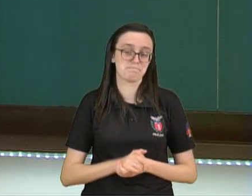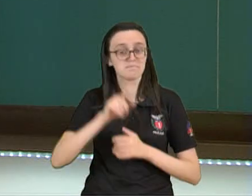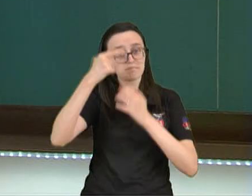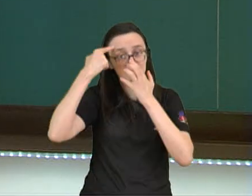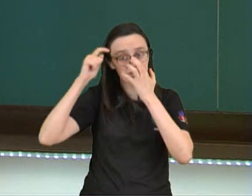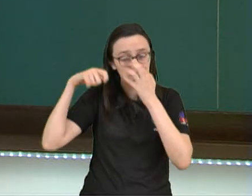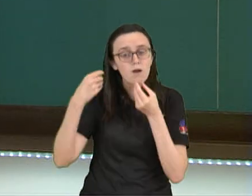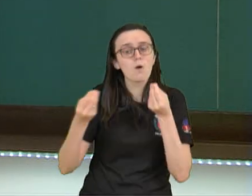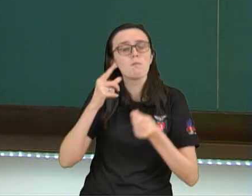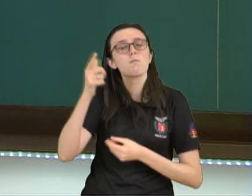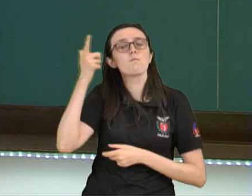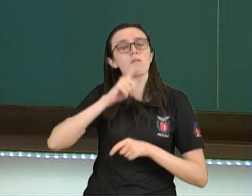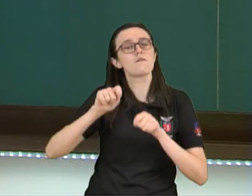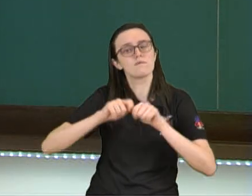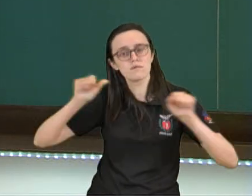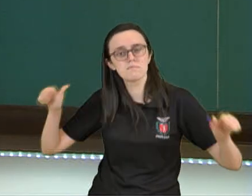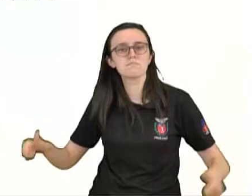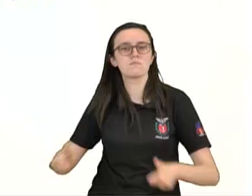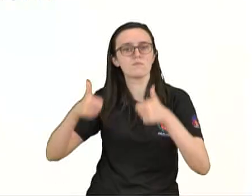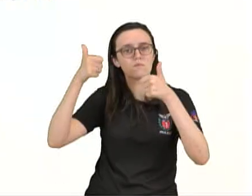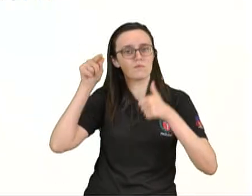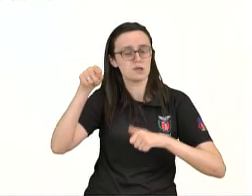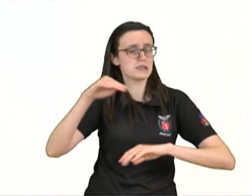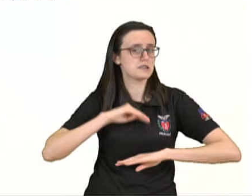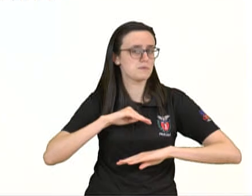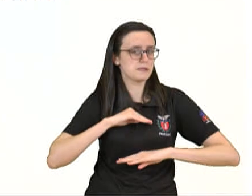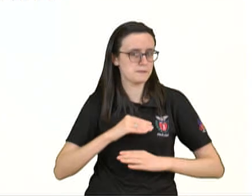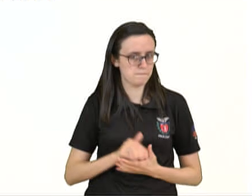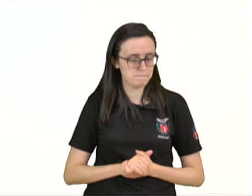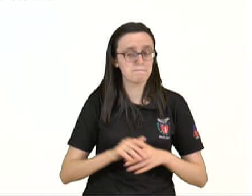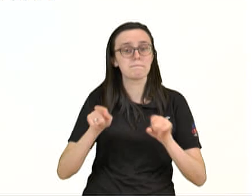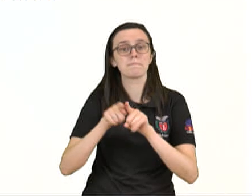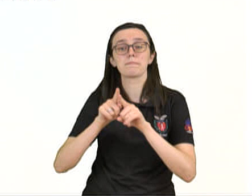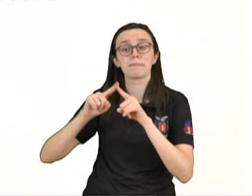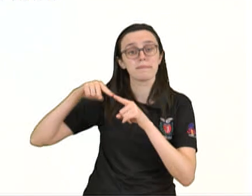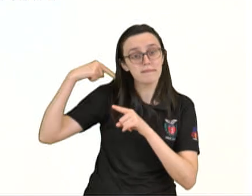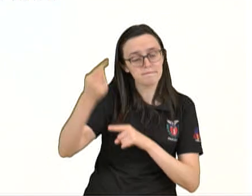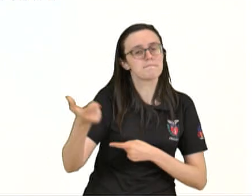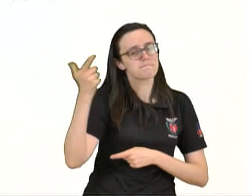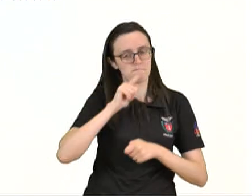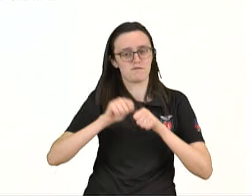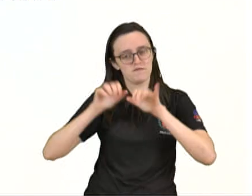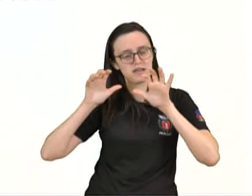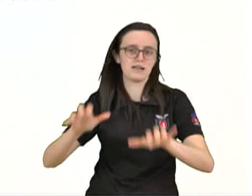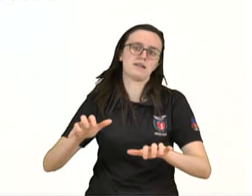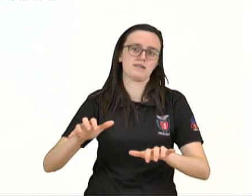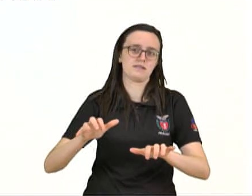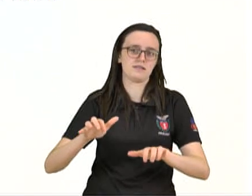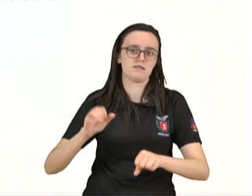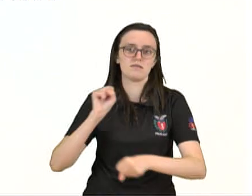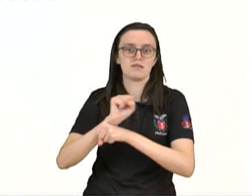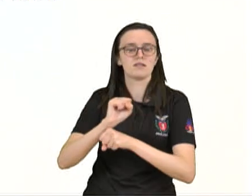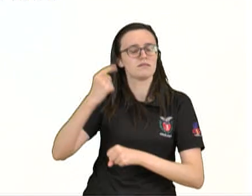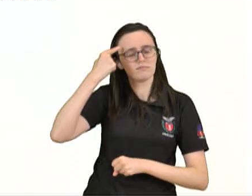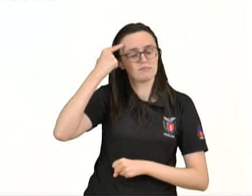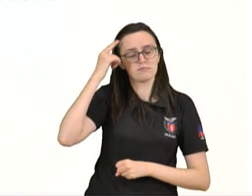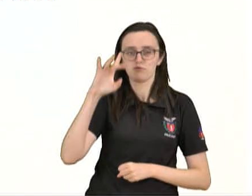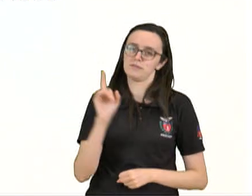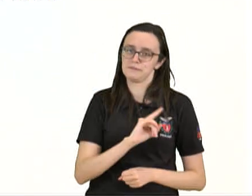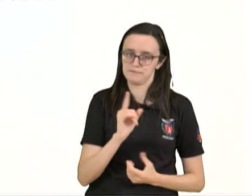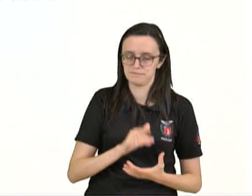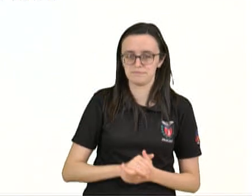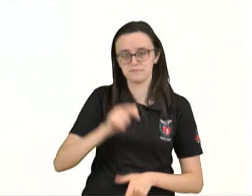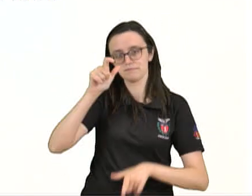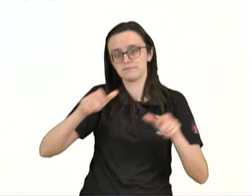sobre o que você pode fazer para melhorar essa sua situação e depois faça isso, não fica só no pensamento. As